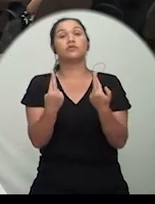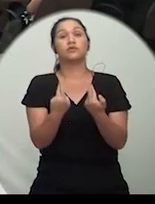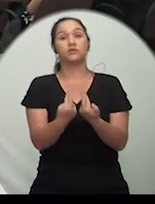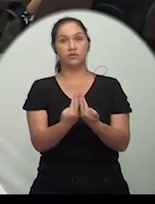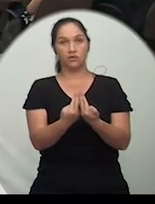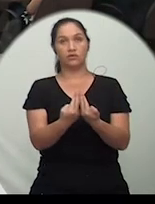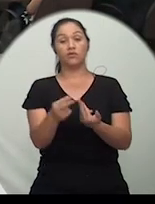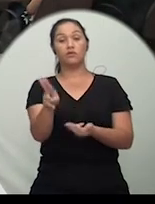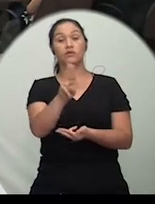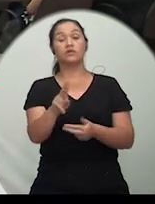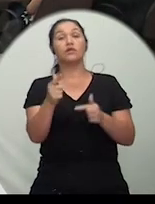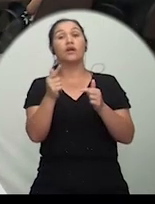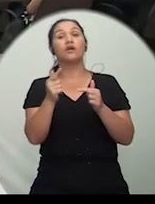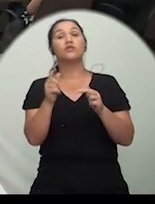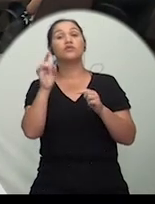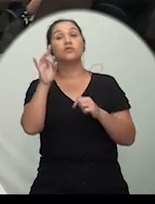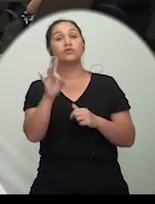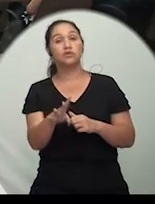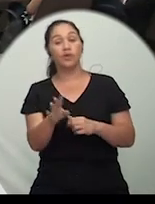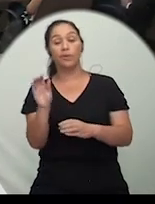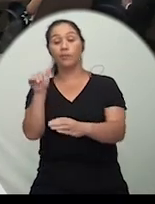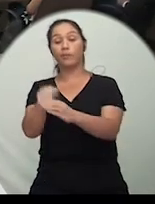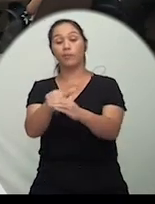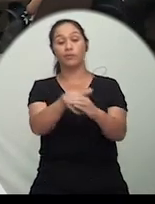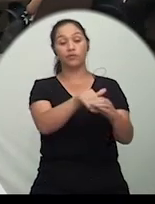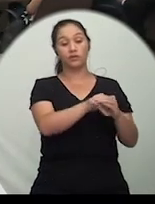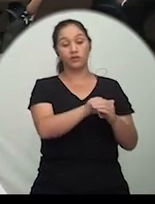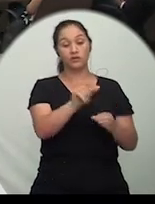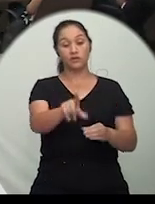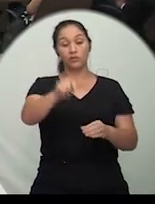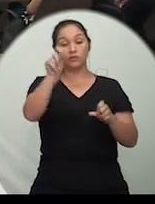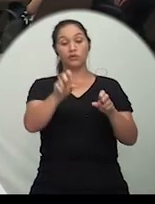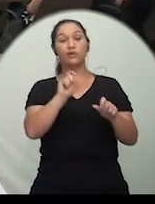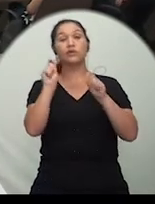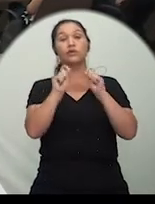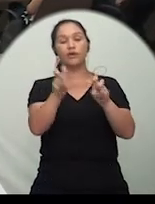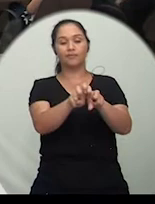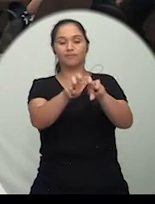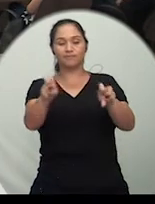exclusivamente à eleição para a renovação da mesa diretora biênio